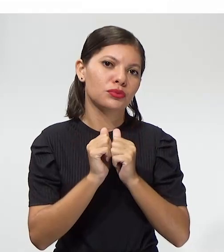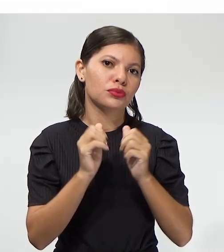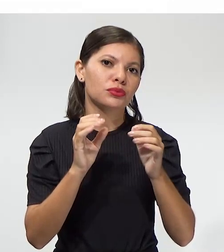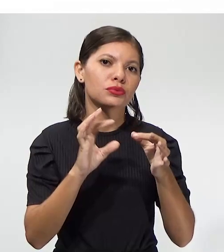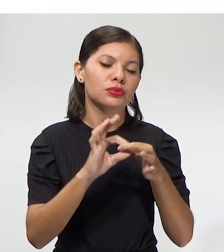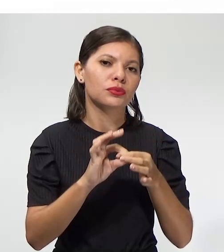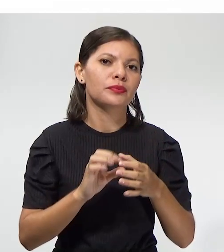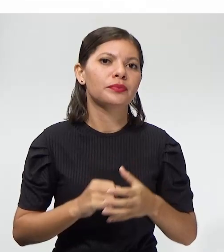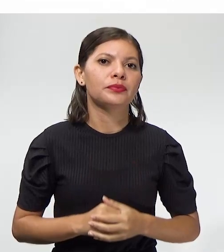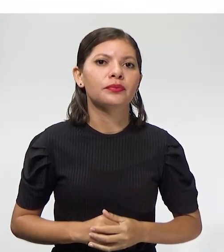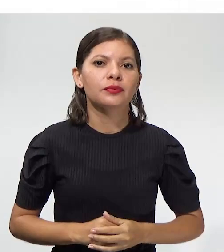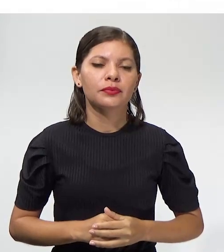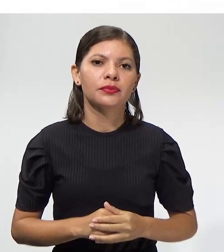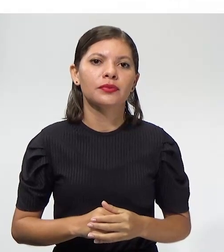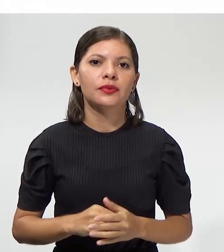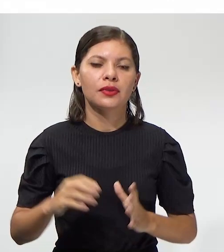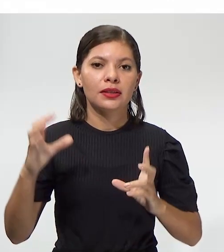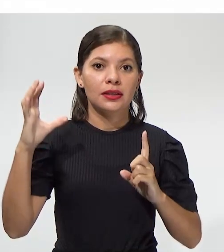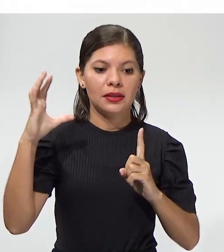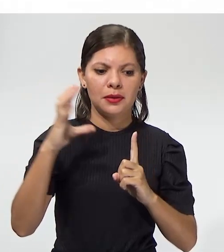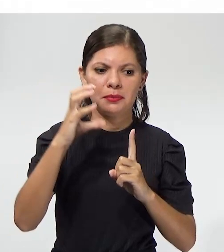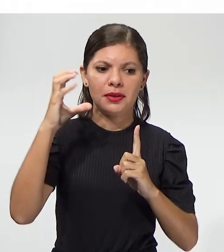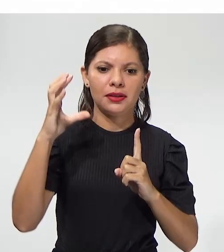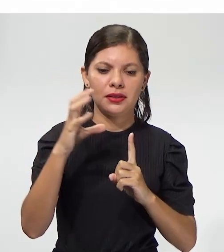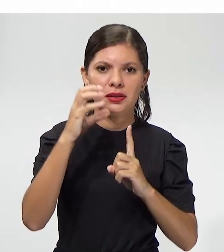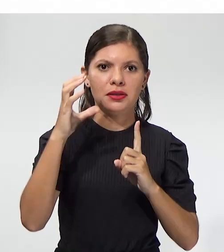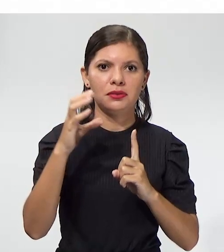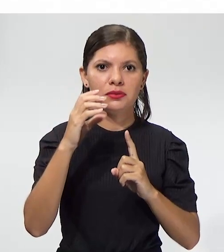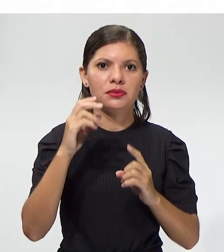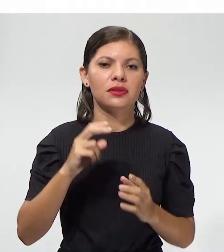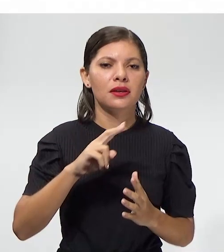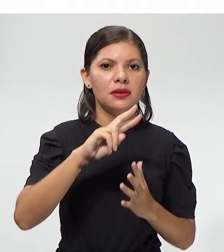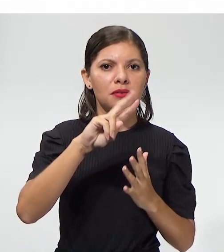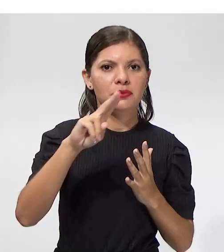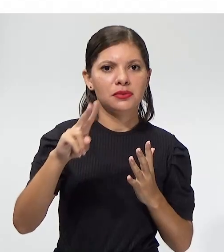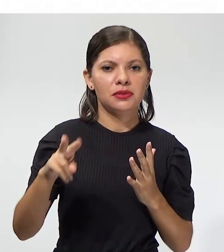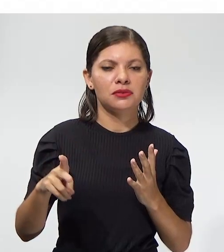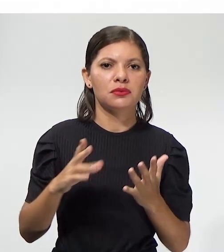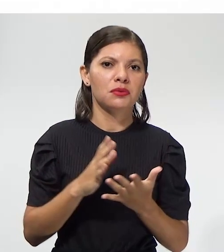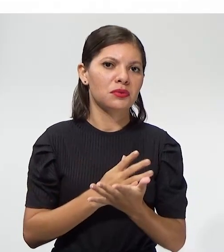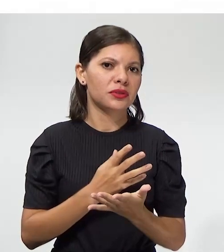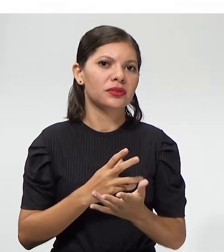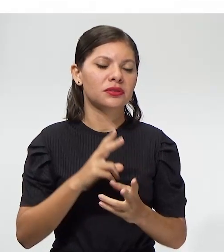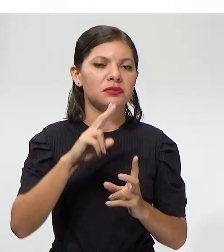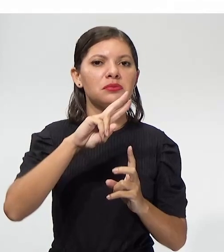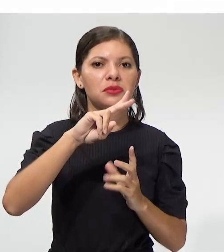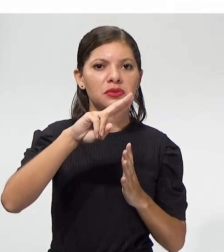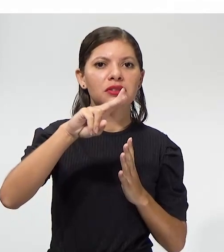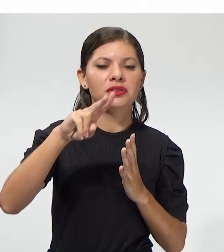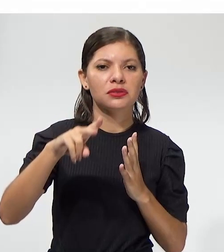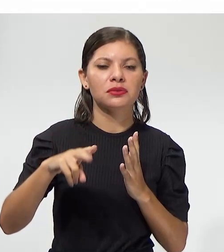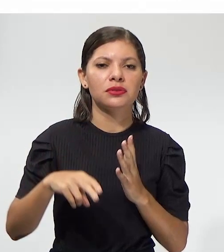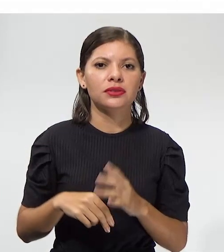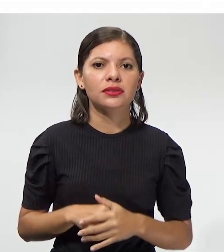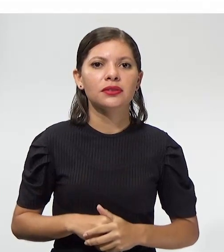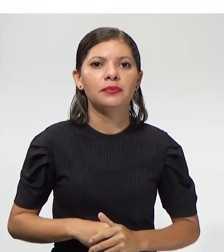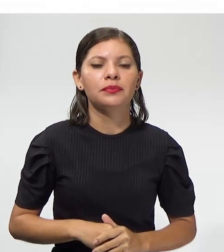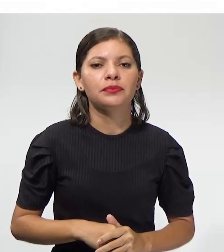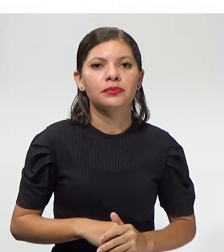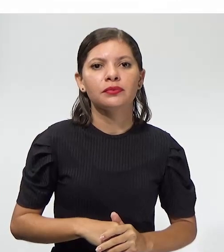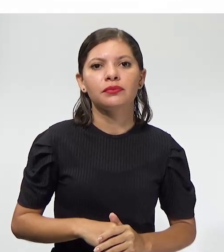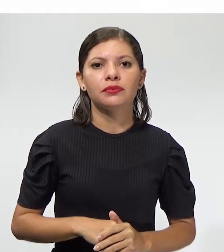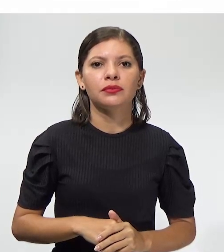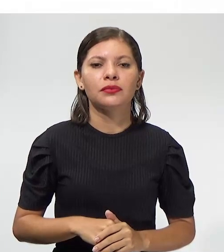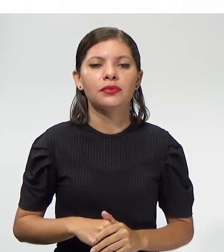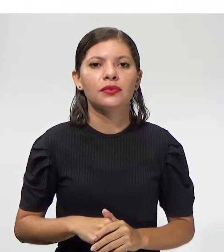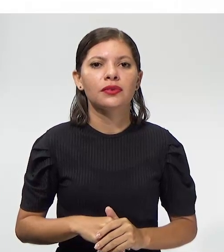impelidos a acumular coisas, quando somos também impelidos à defesa de